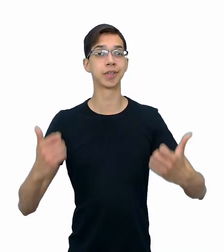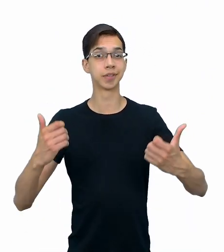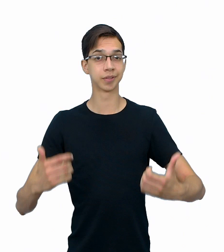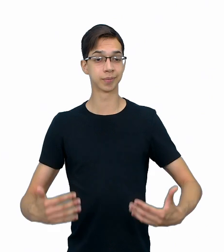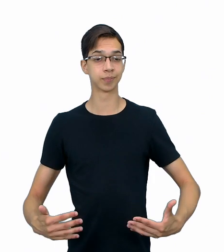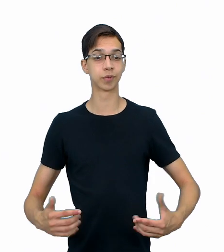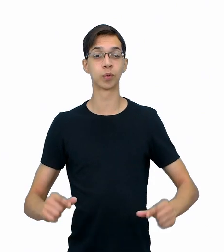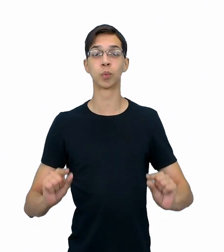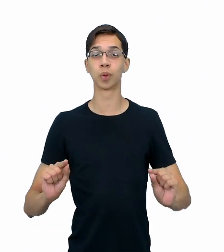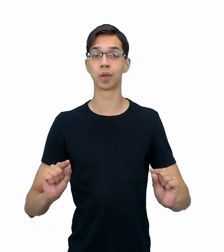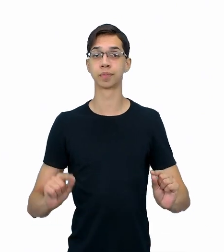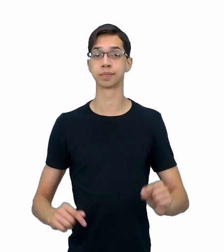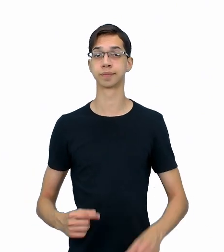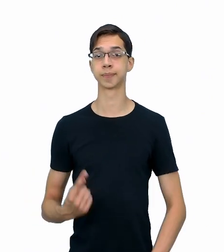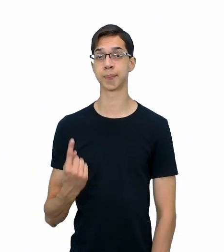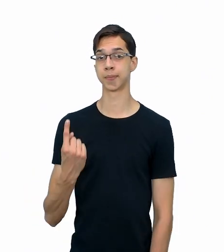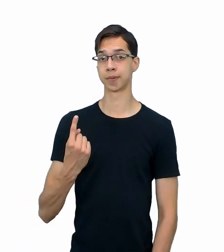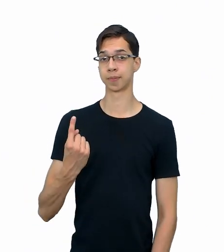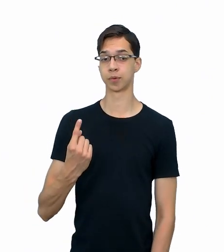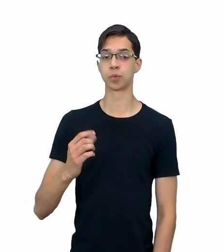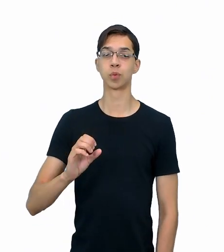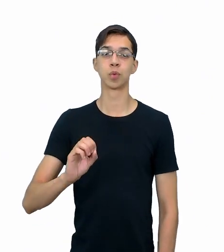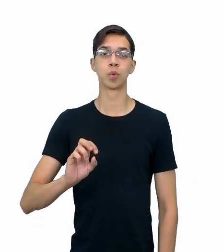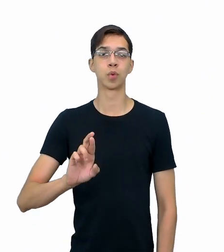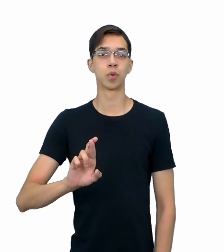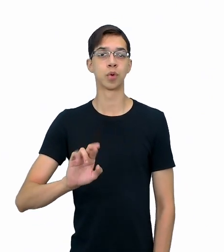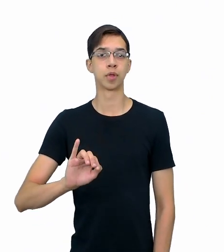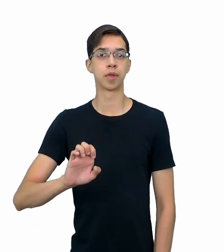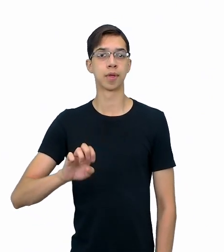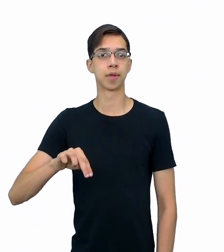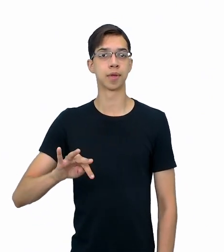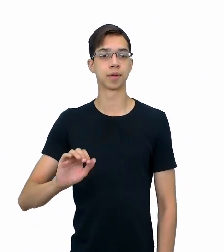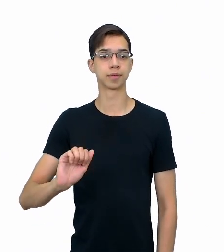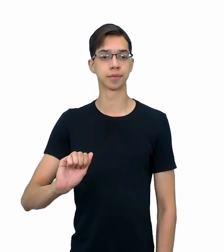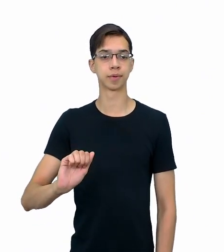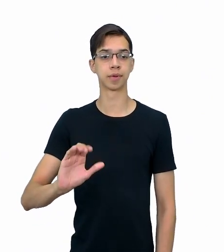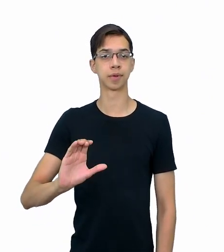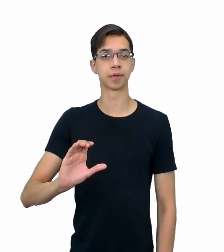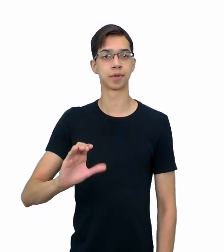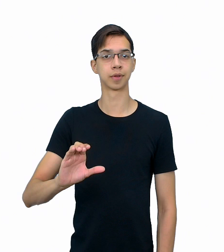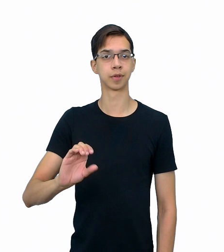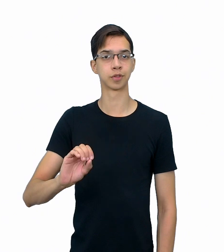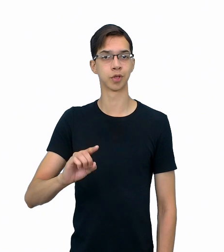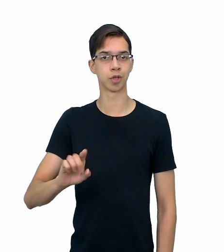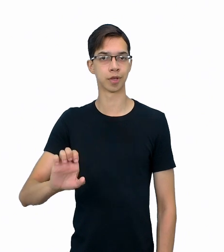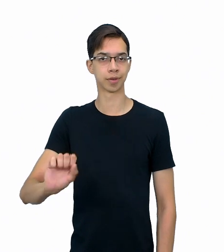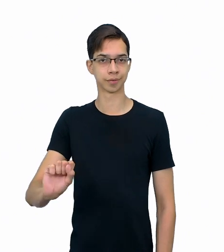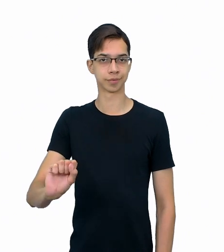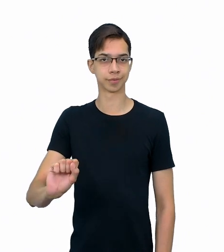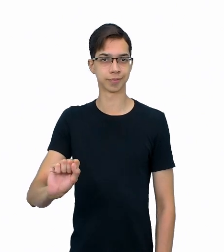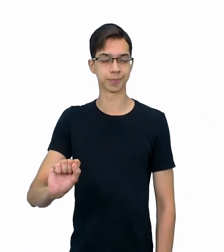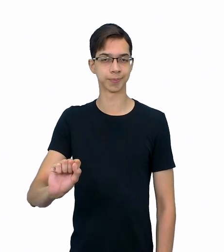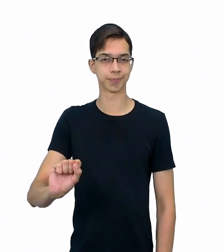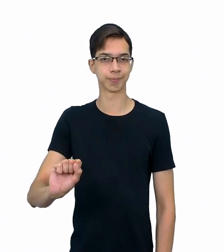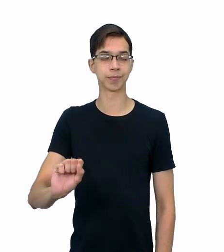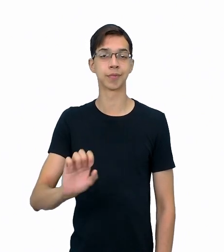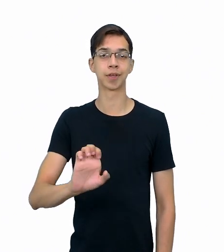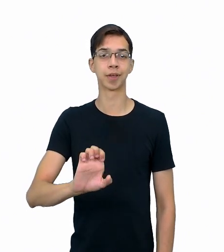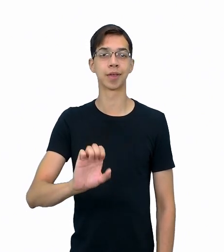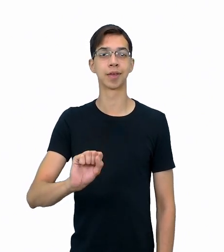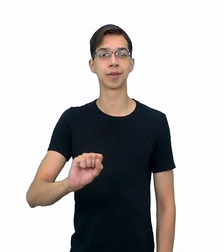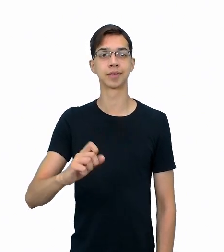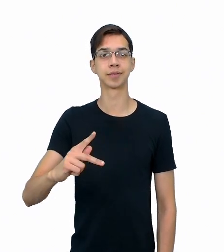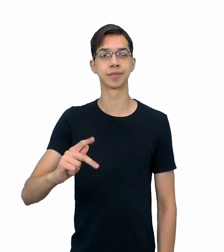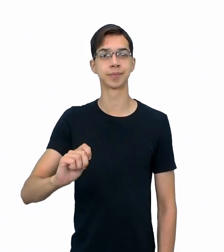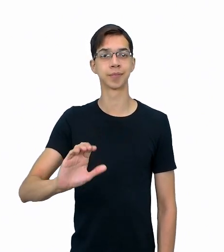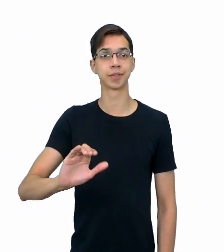eles nos traz, né? As orientações espaciais, elas nos ajudam a vivenciar no espaço, né?